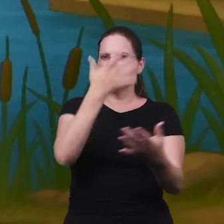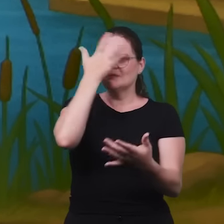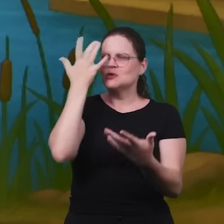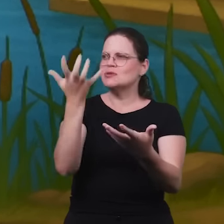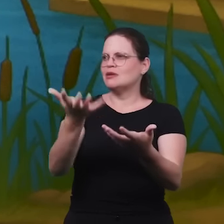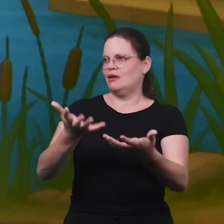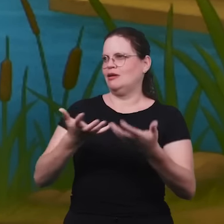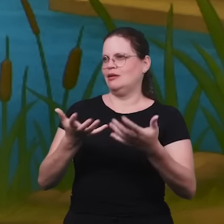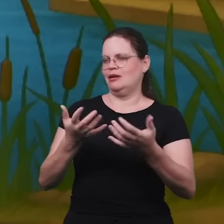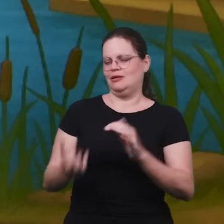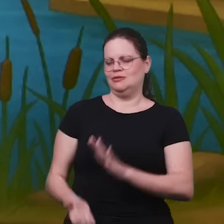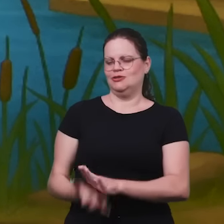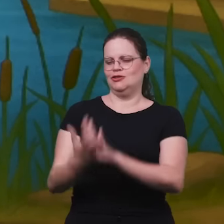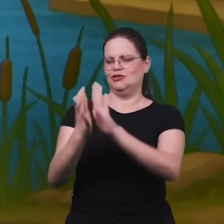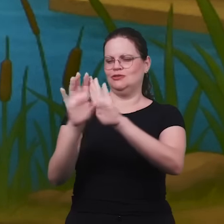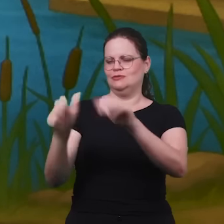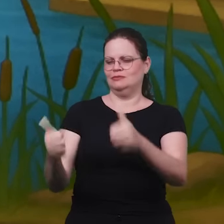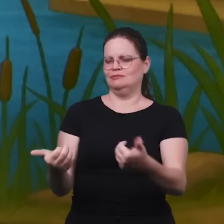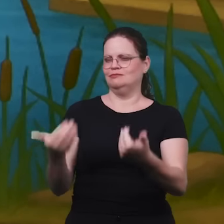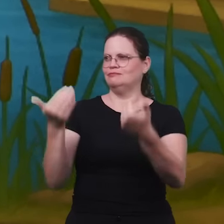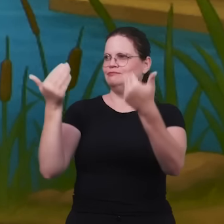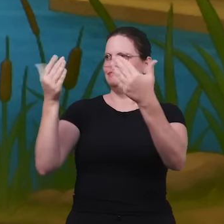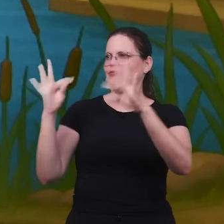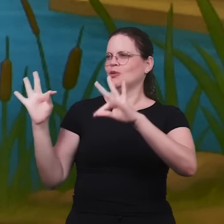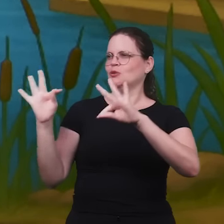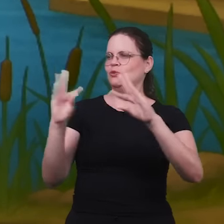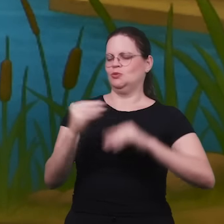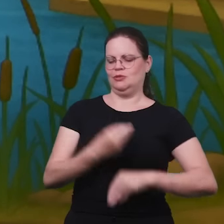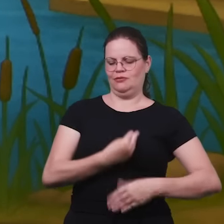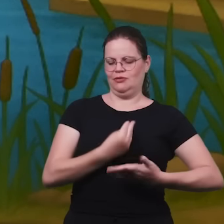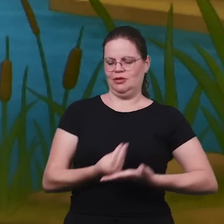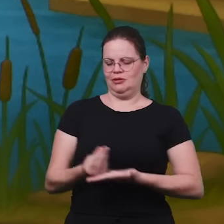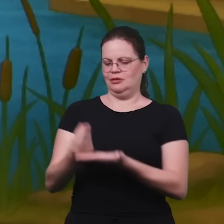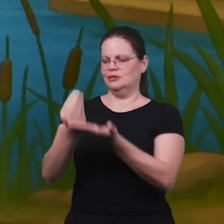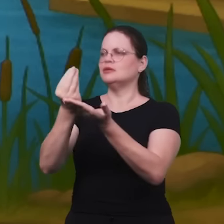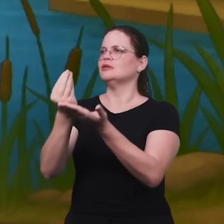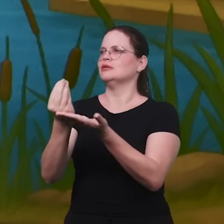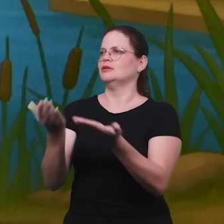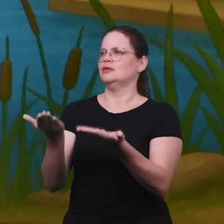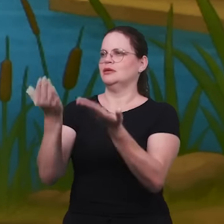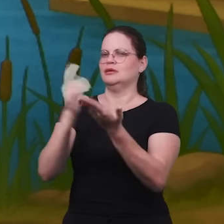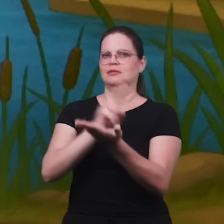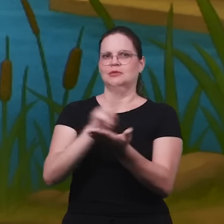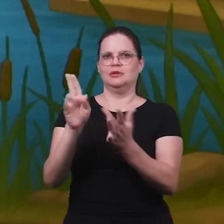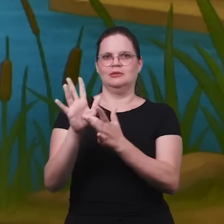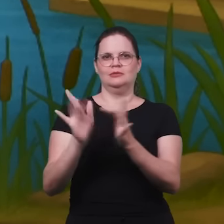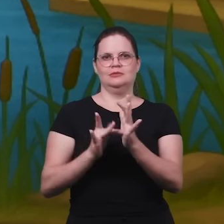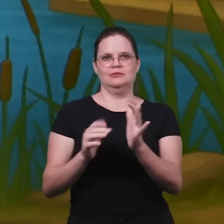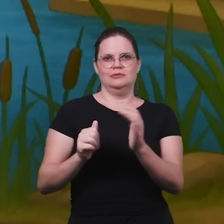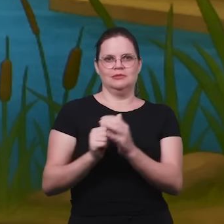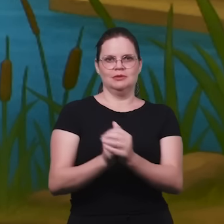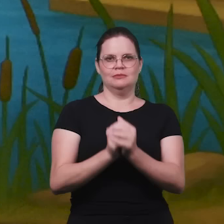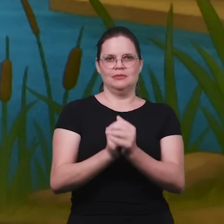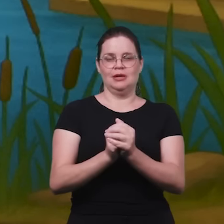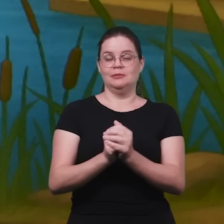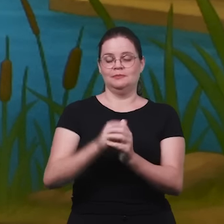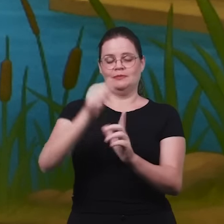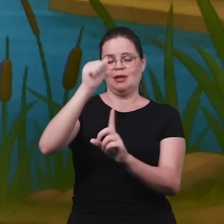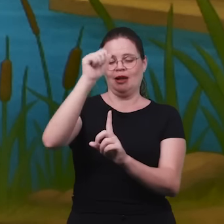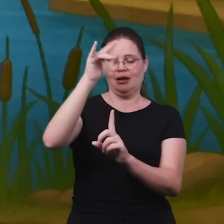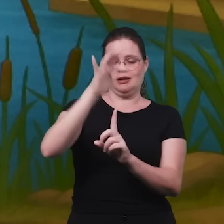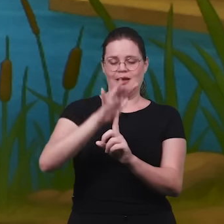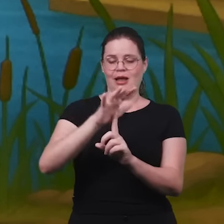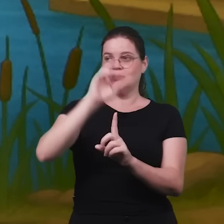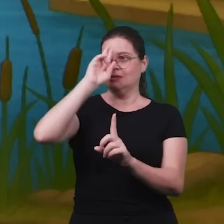Teu nome e entregamos a Ti as nossas vidas em nome de Jesus. E que a